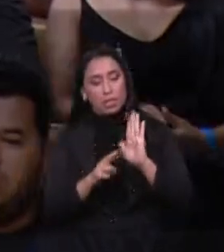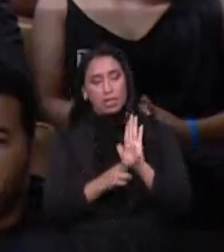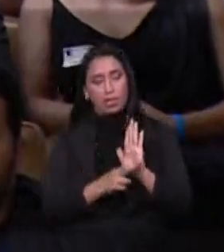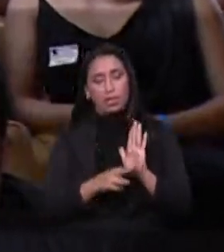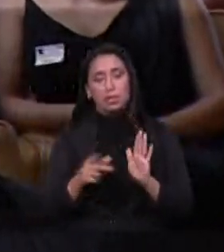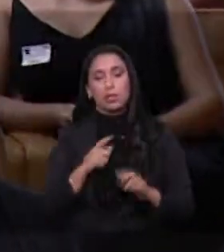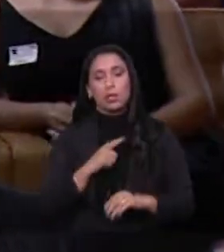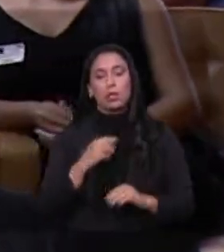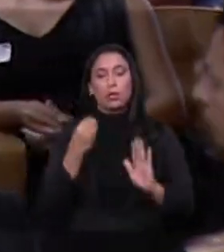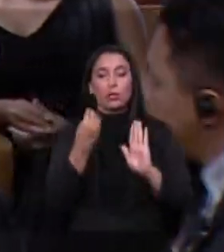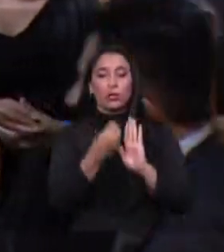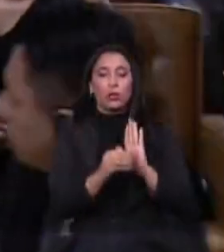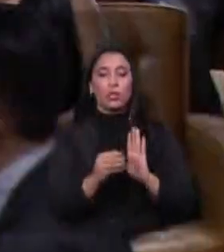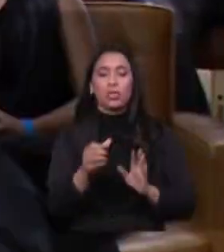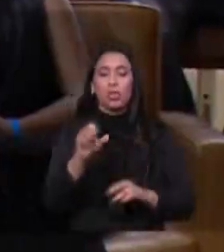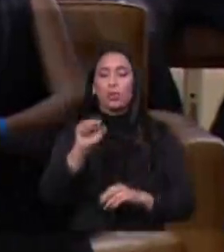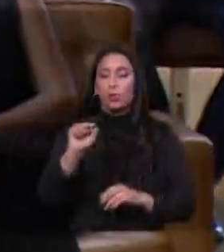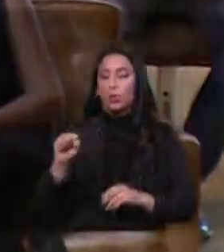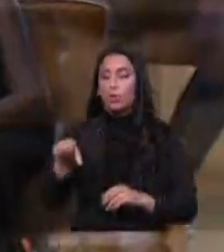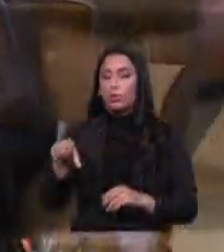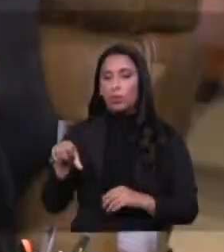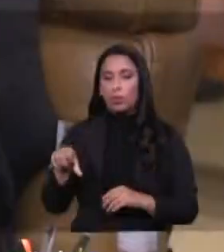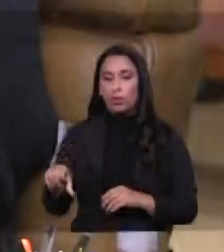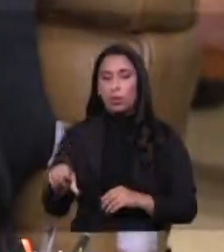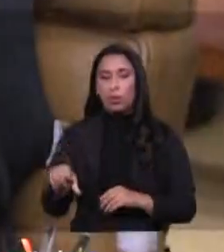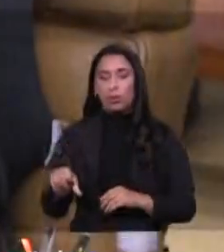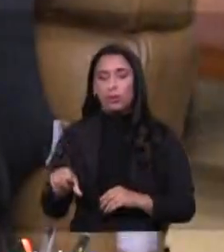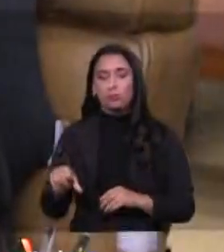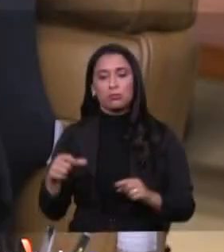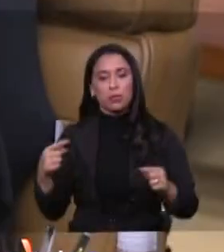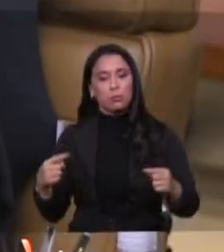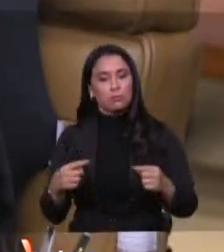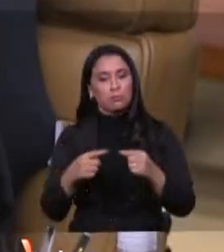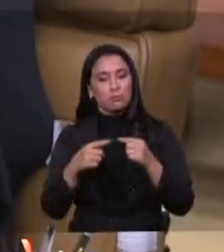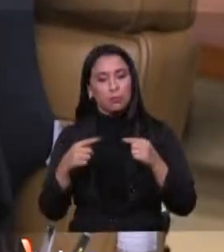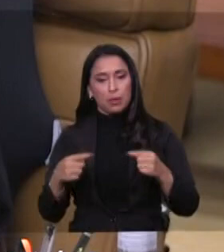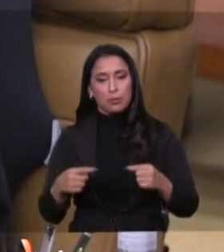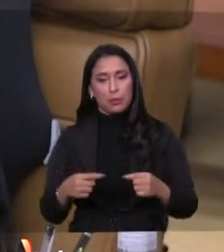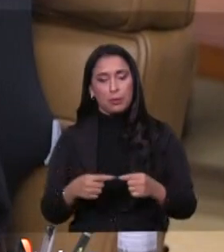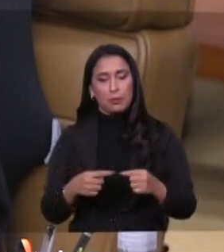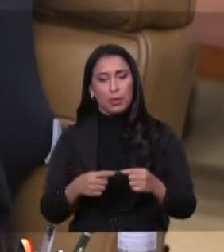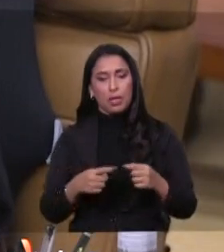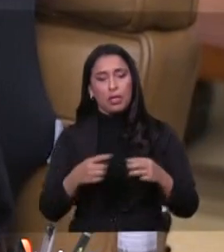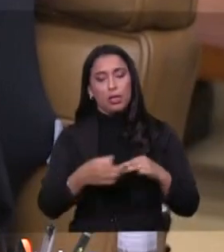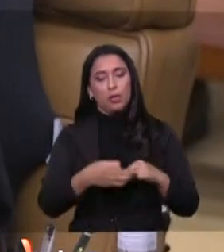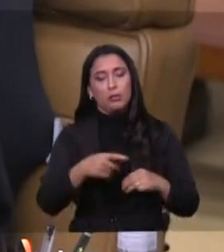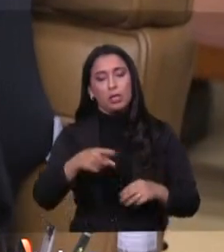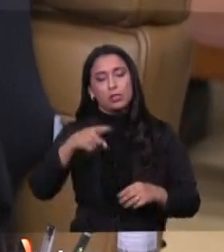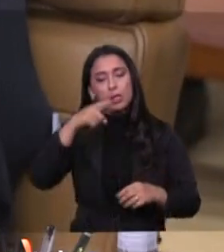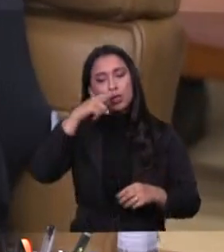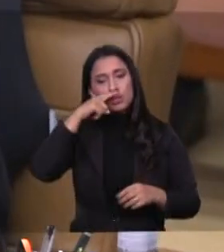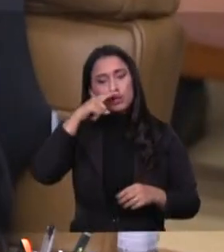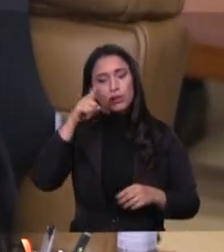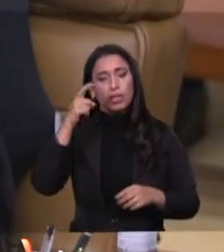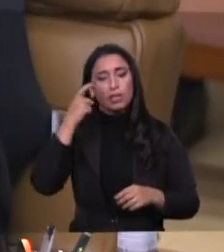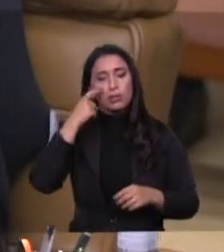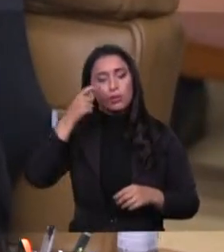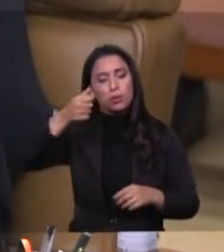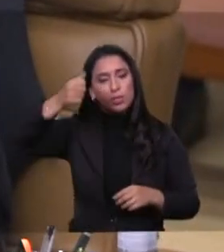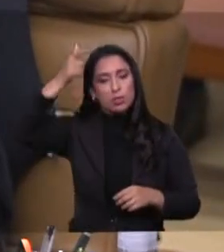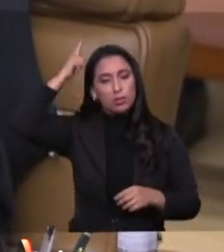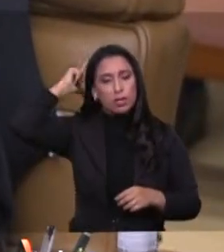Os itens 8 e 9 na plateia, estão índios com enfeites de penas Edson Fachin, nas cabeças. Nunes Marques